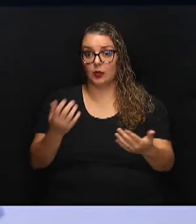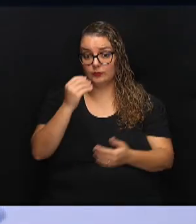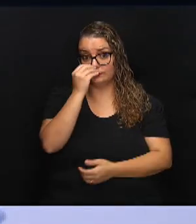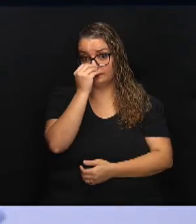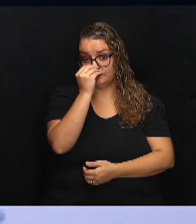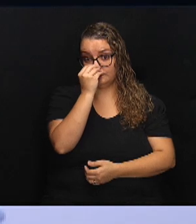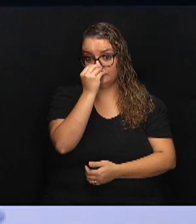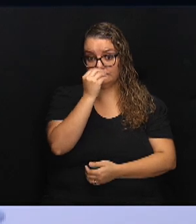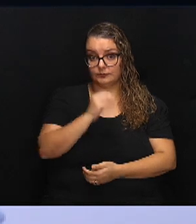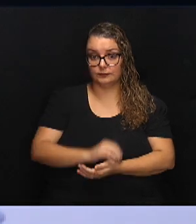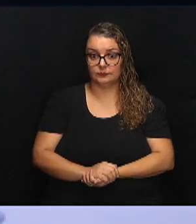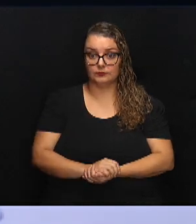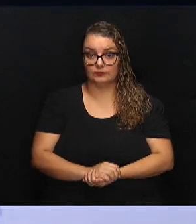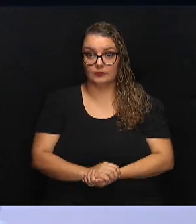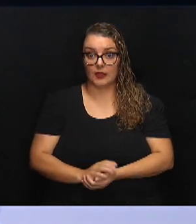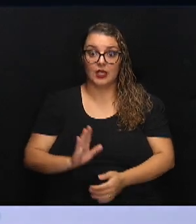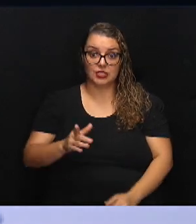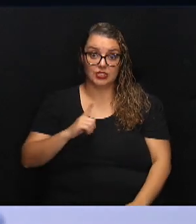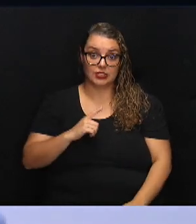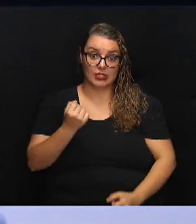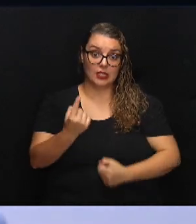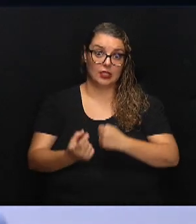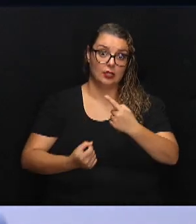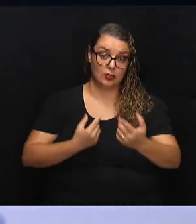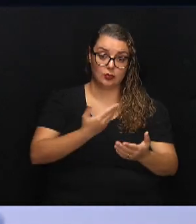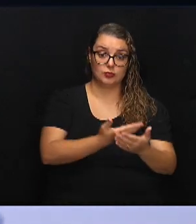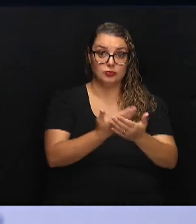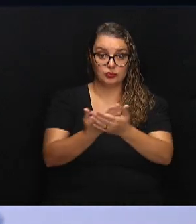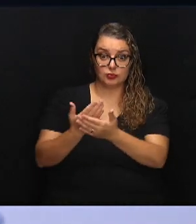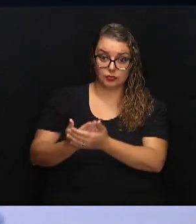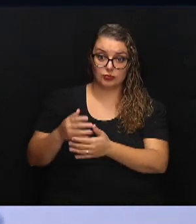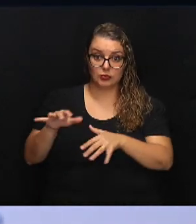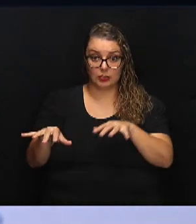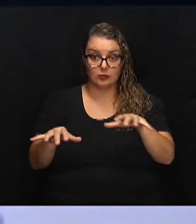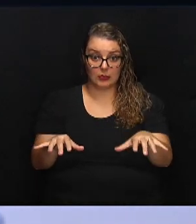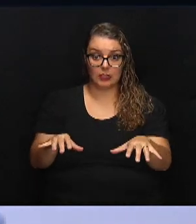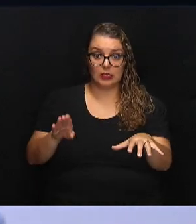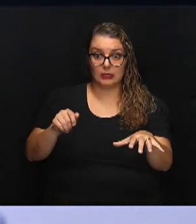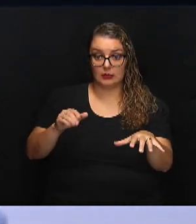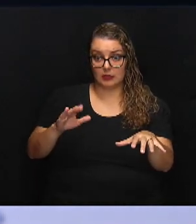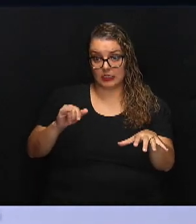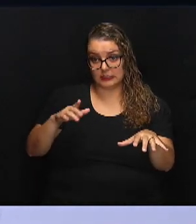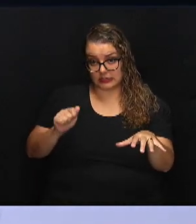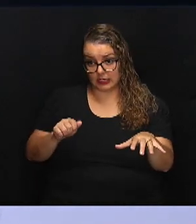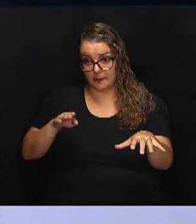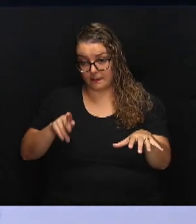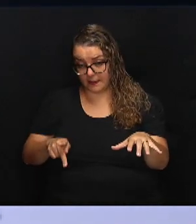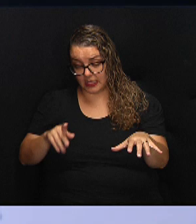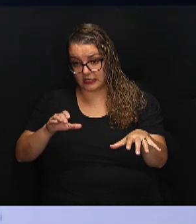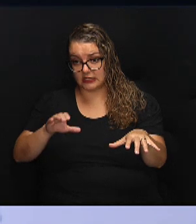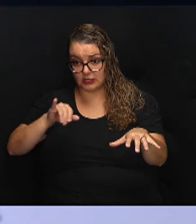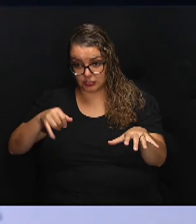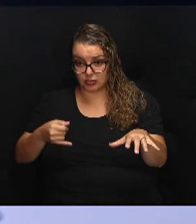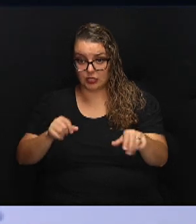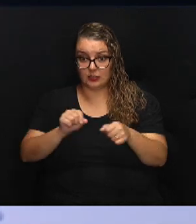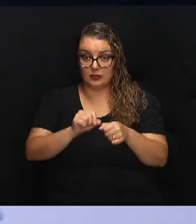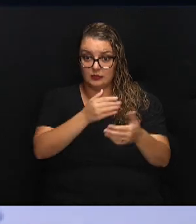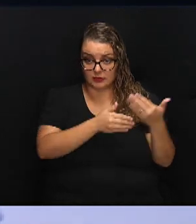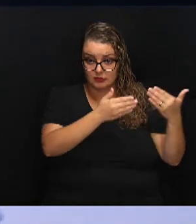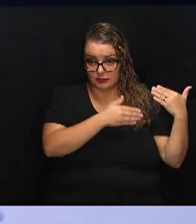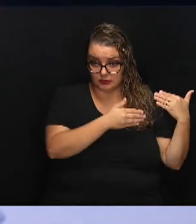Bom, já existem alguns estudos da região das bacias PCJ que foram feitos no